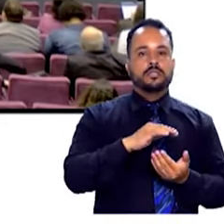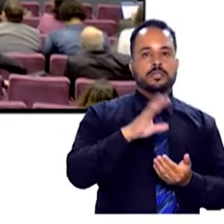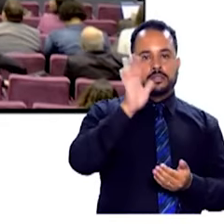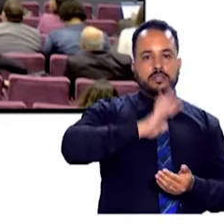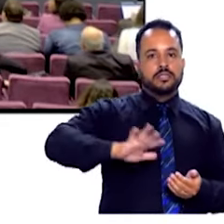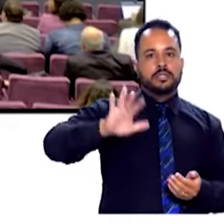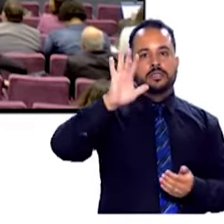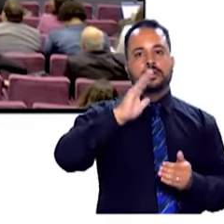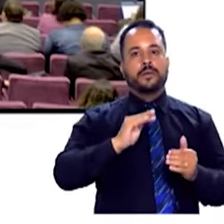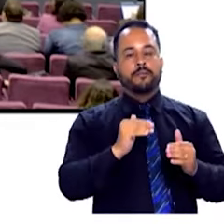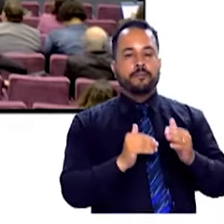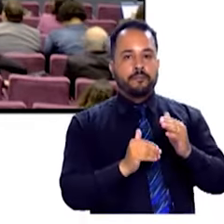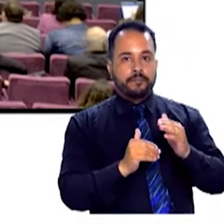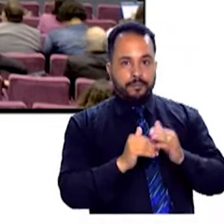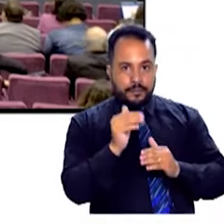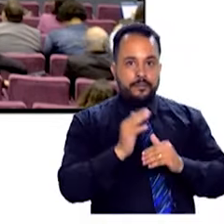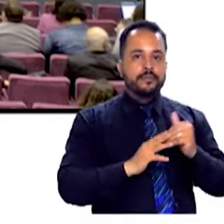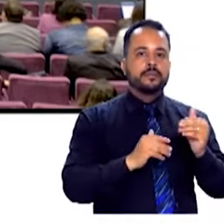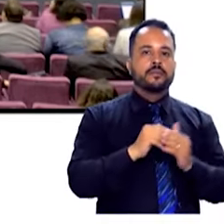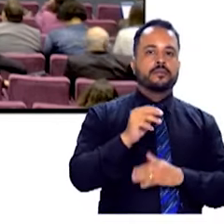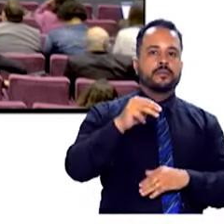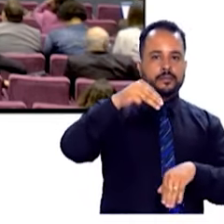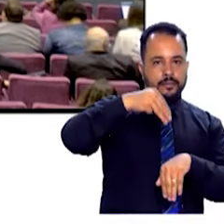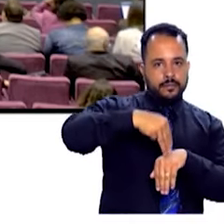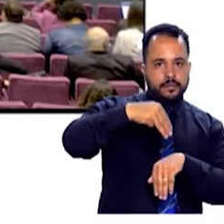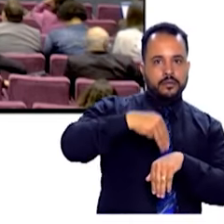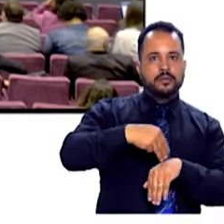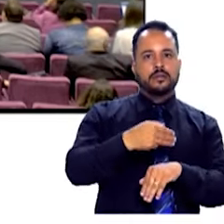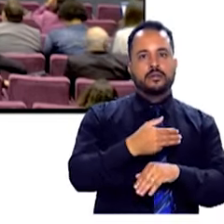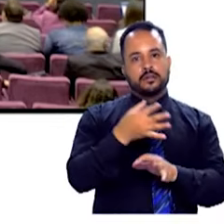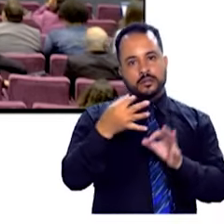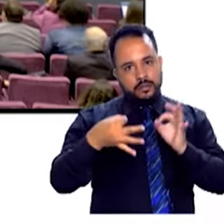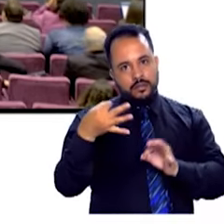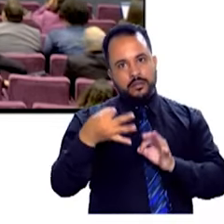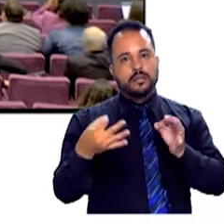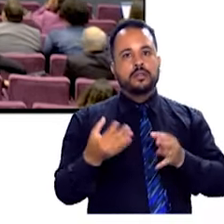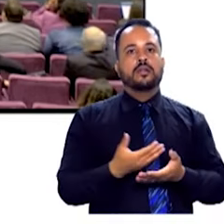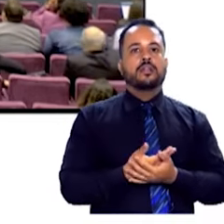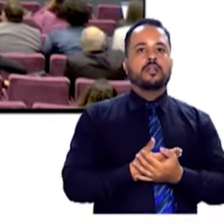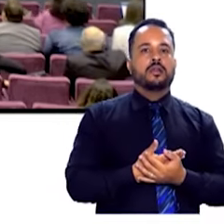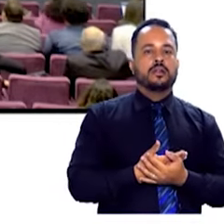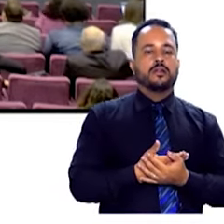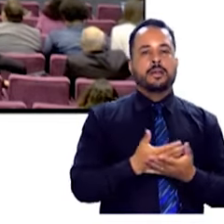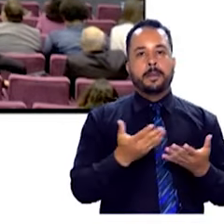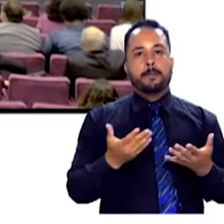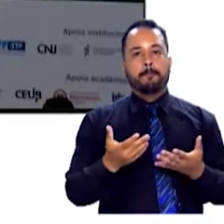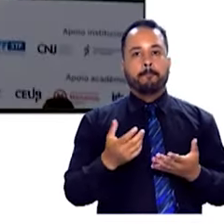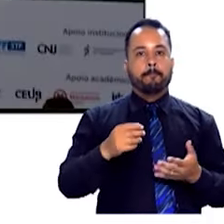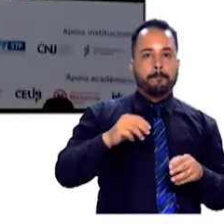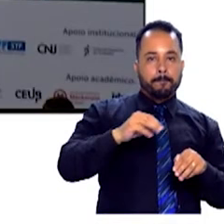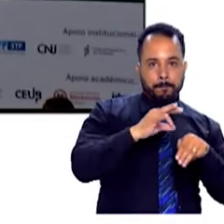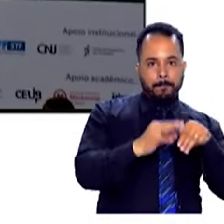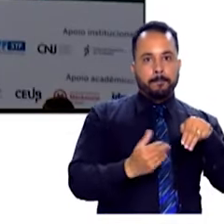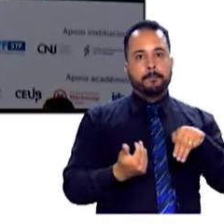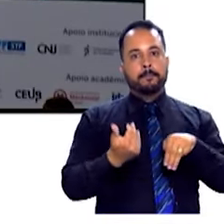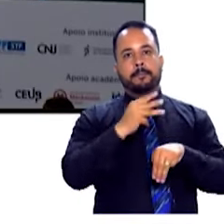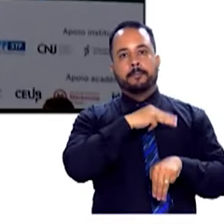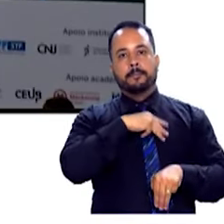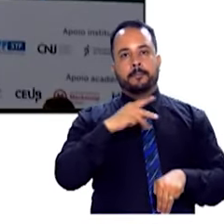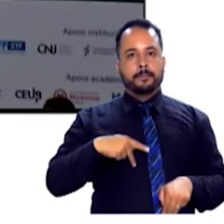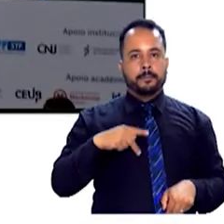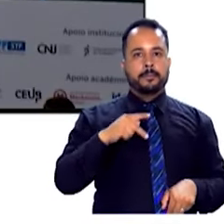magistrados Desde já agradeço o apoio da eminente Presidente Maria Teresa do nosso